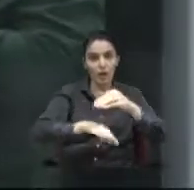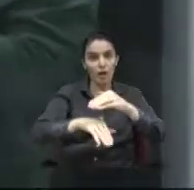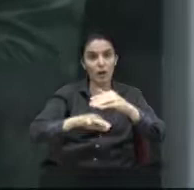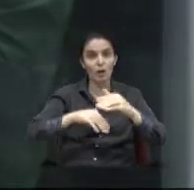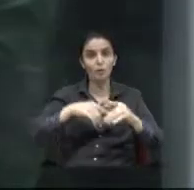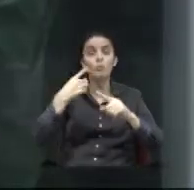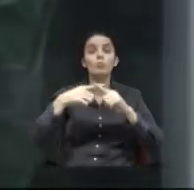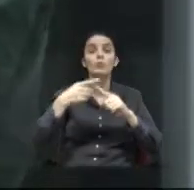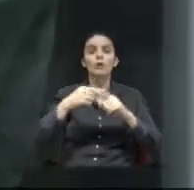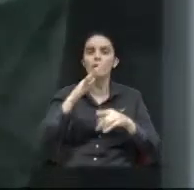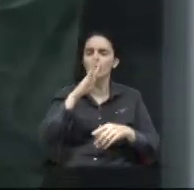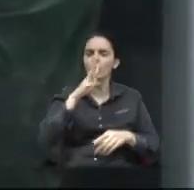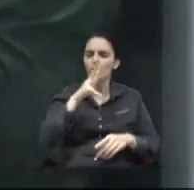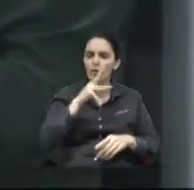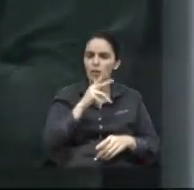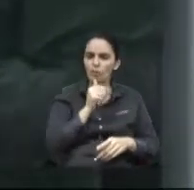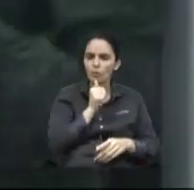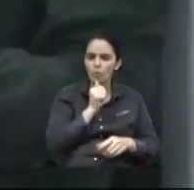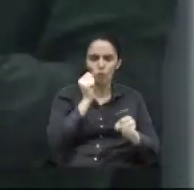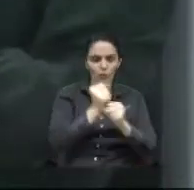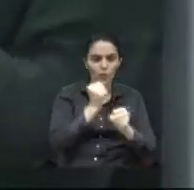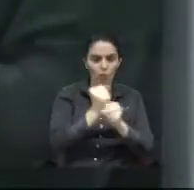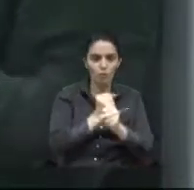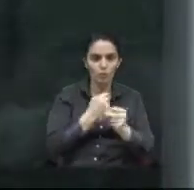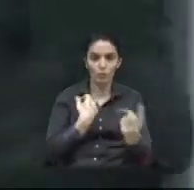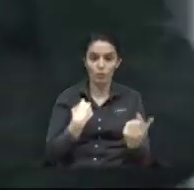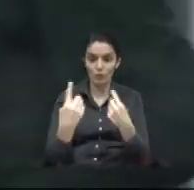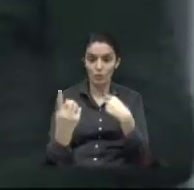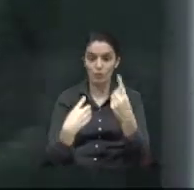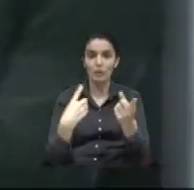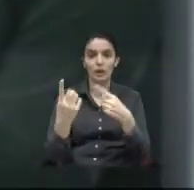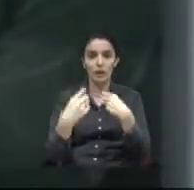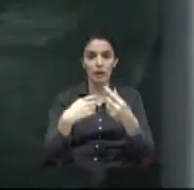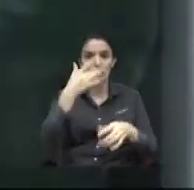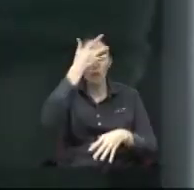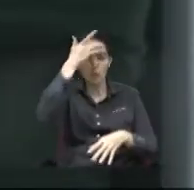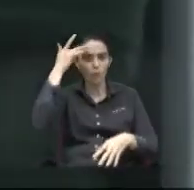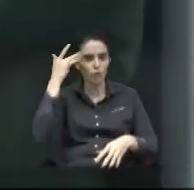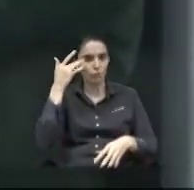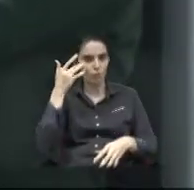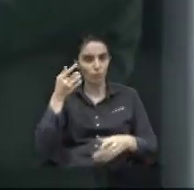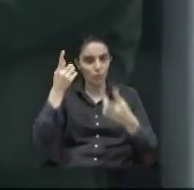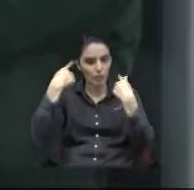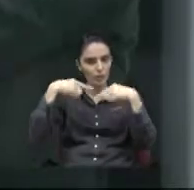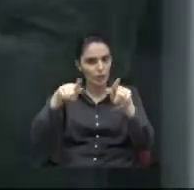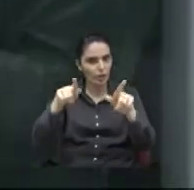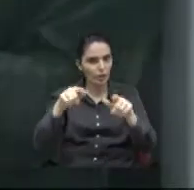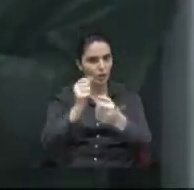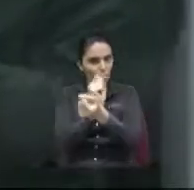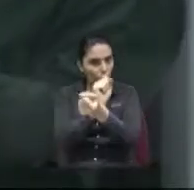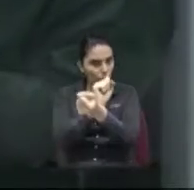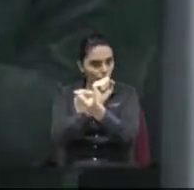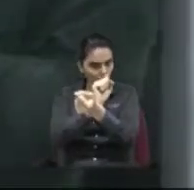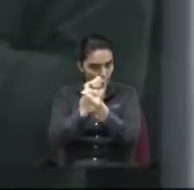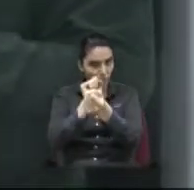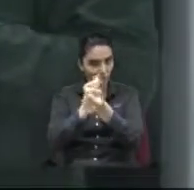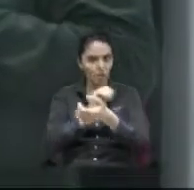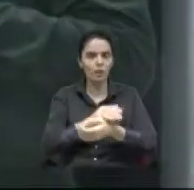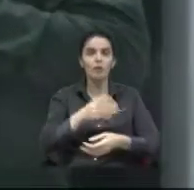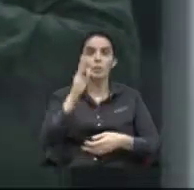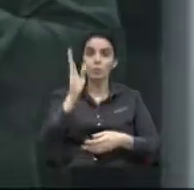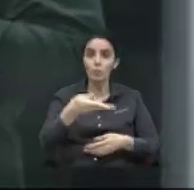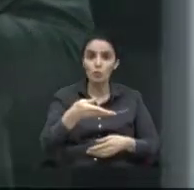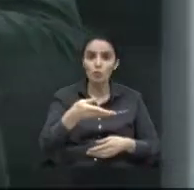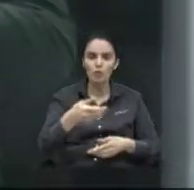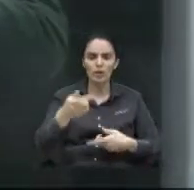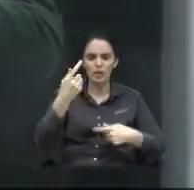da estrada. Os abolicionistas, que queriam o fim da escravidão, já tinham